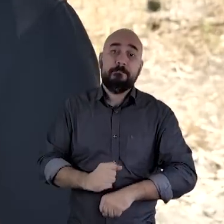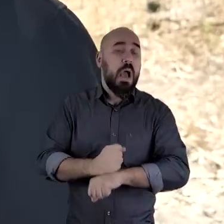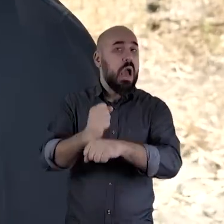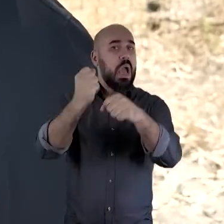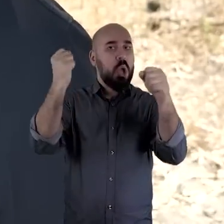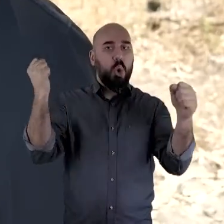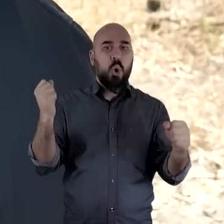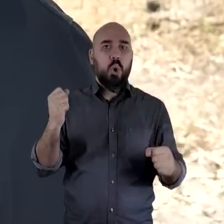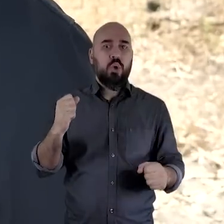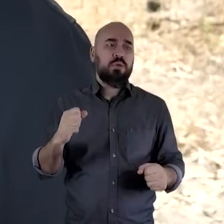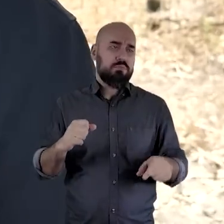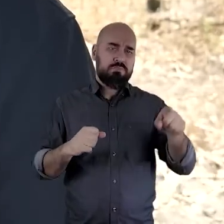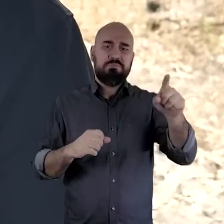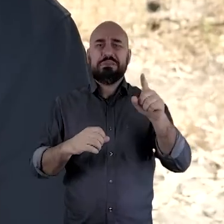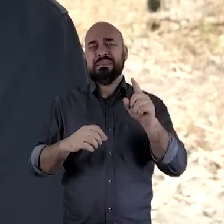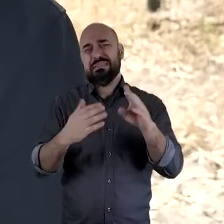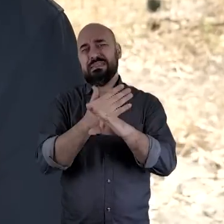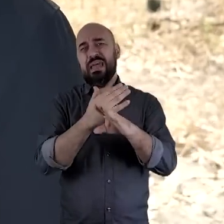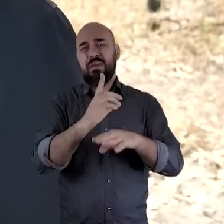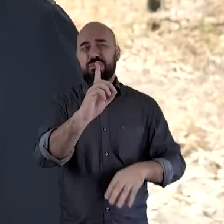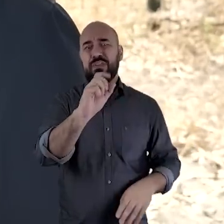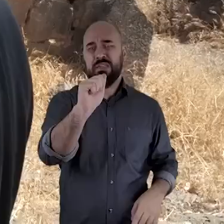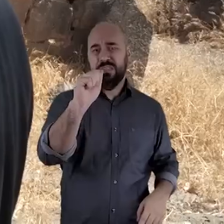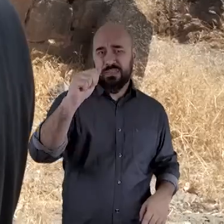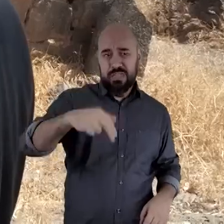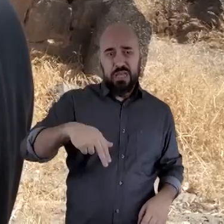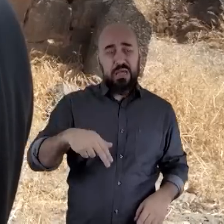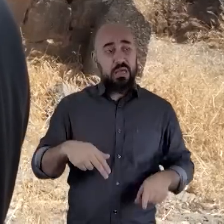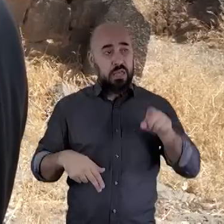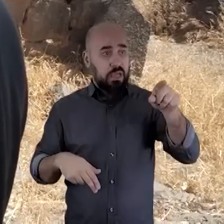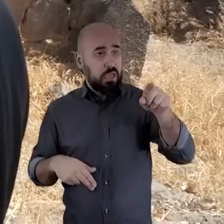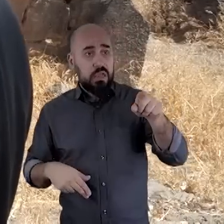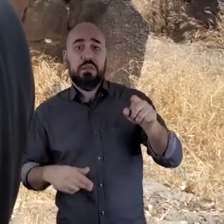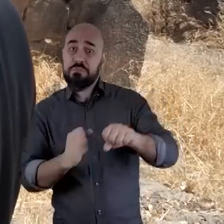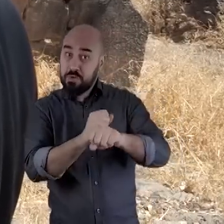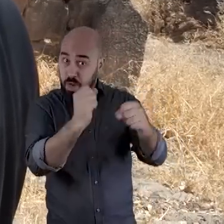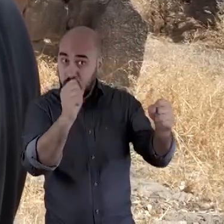Dan, que é uma cidade bem grande. É até maior do que ela.